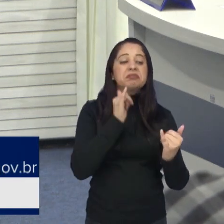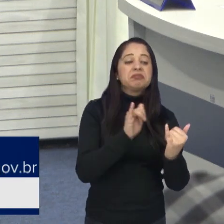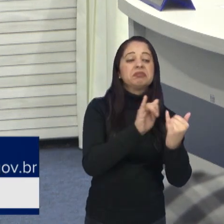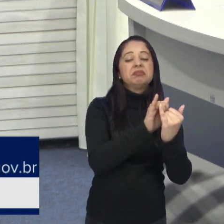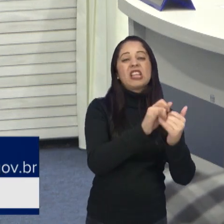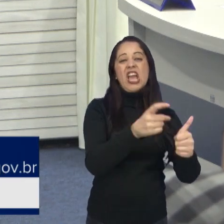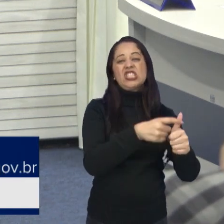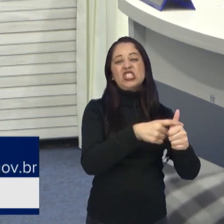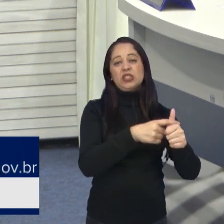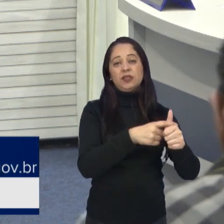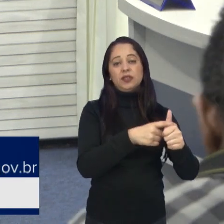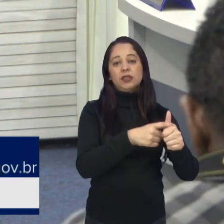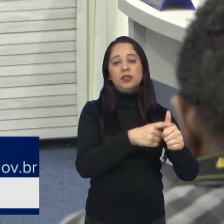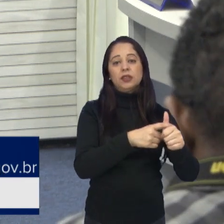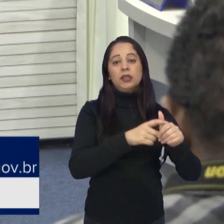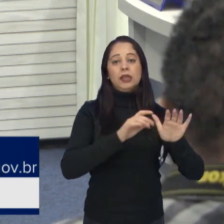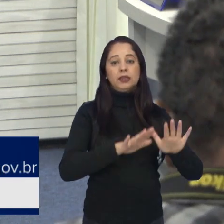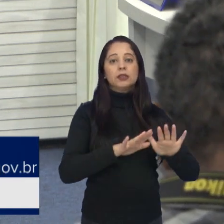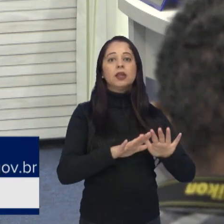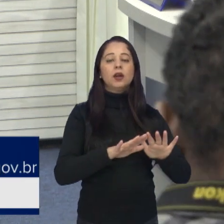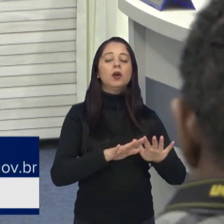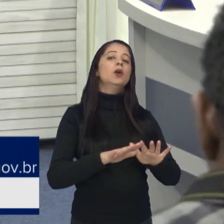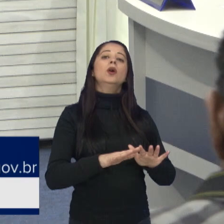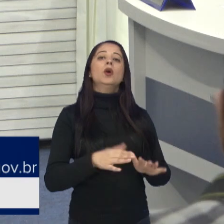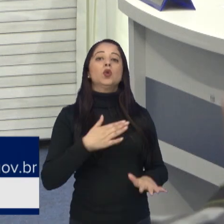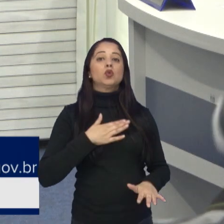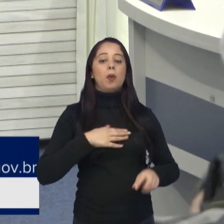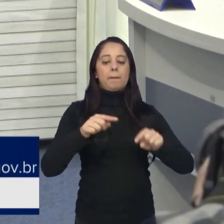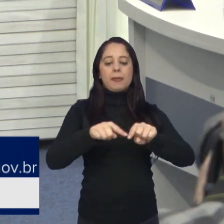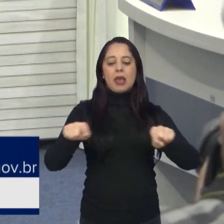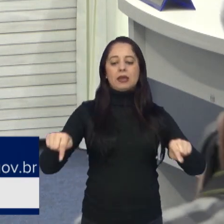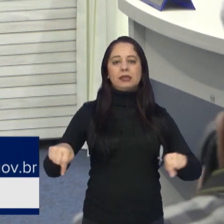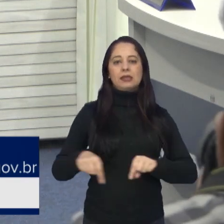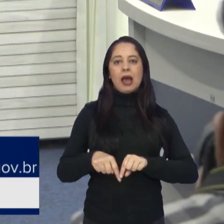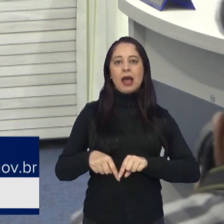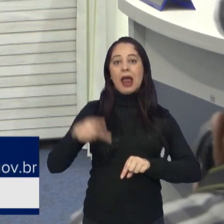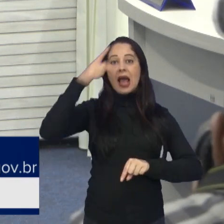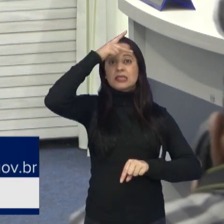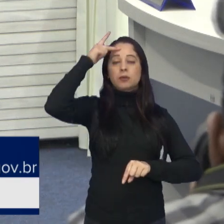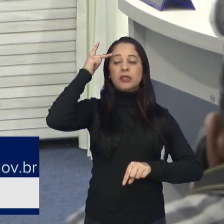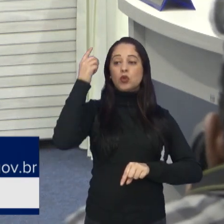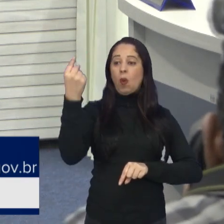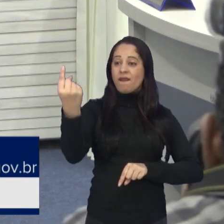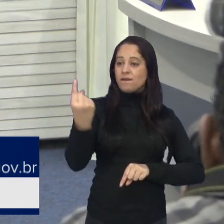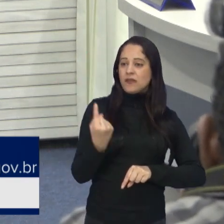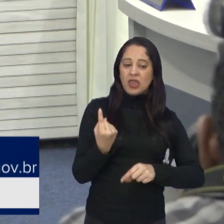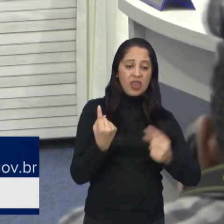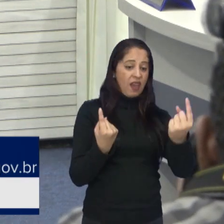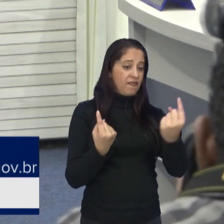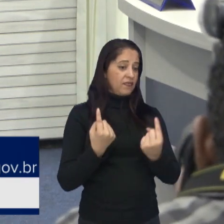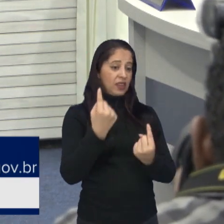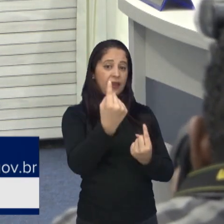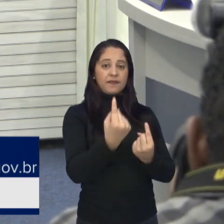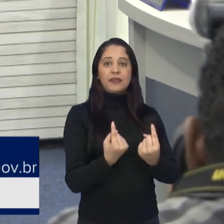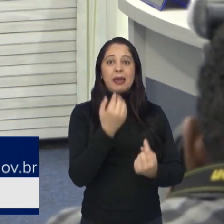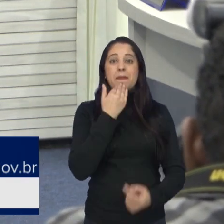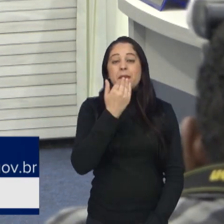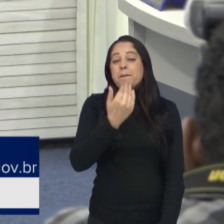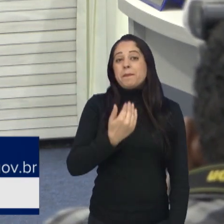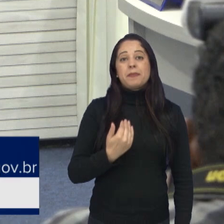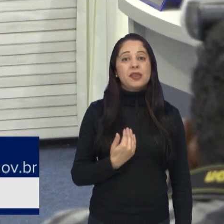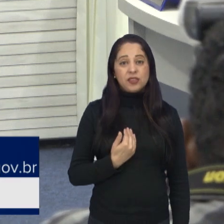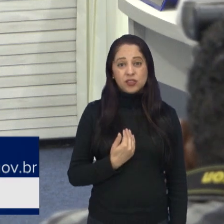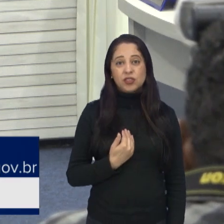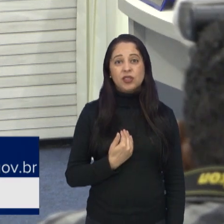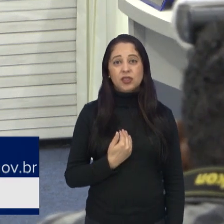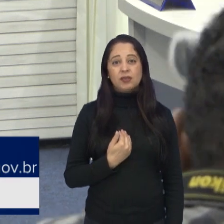a gente recebeu uma demanda bem grande da população nos cobrando a necessidade, tanto a pessoa física como